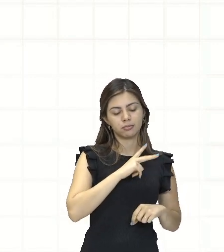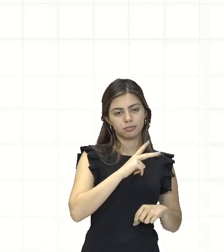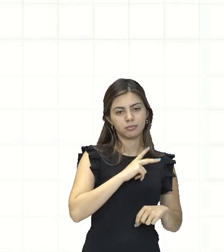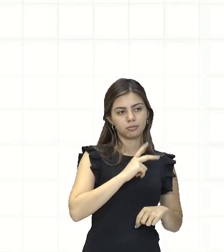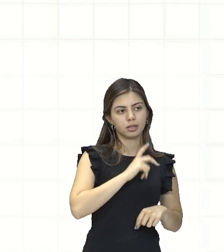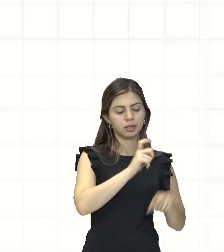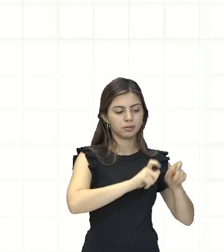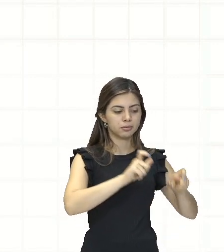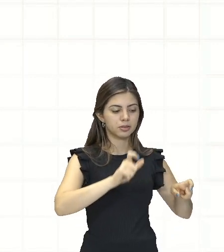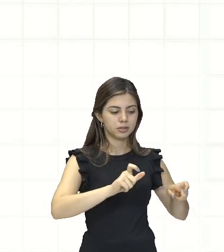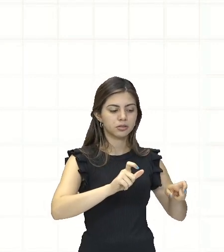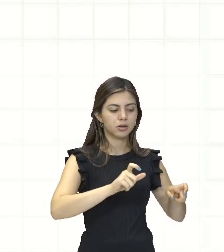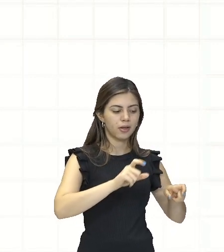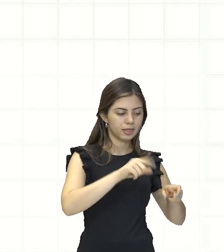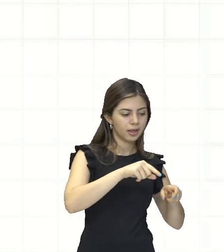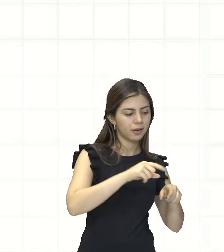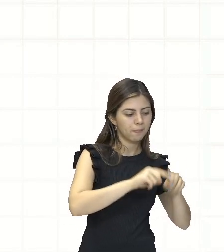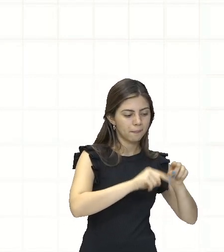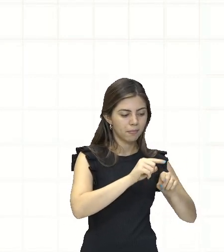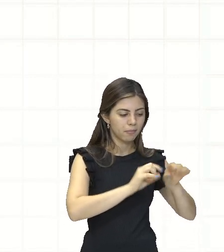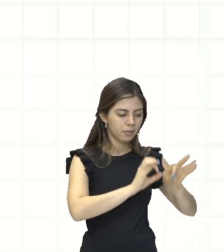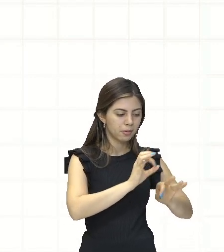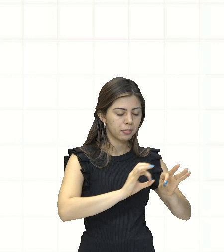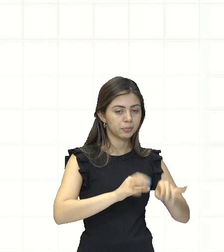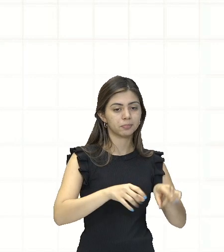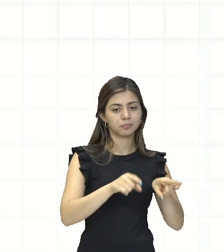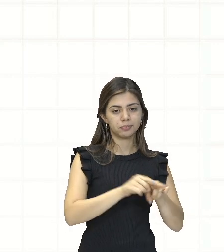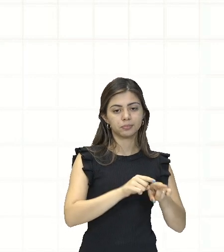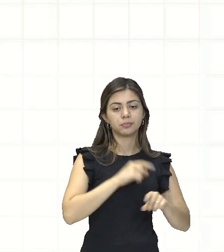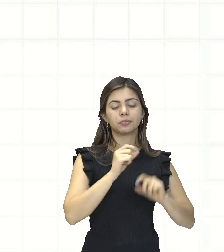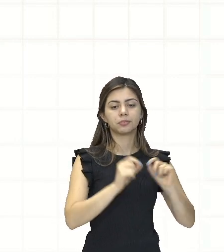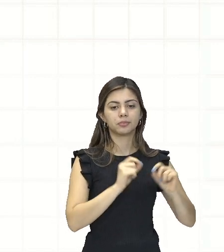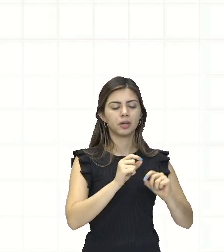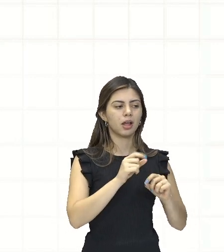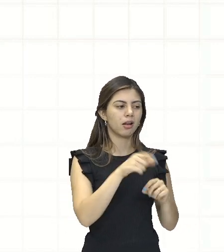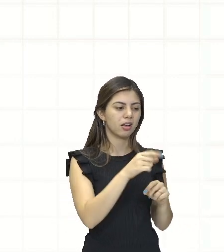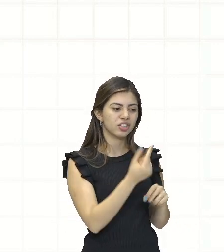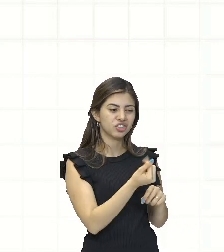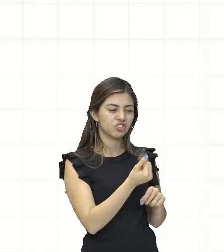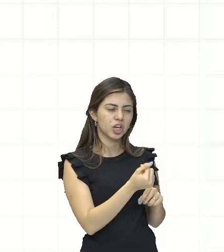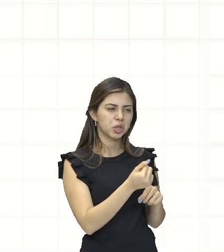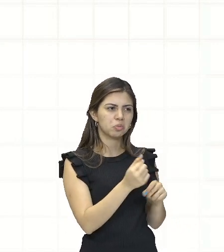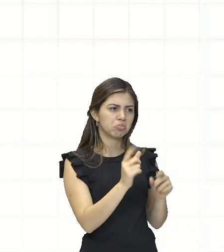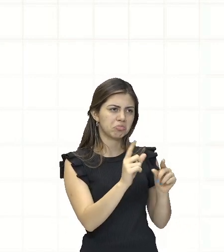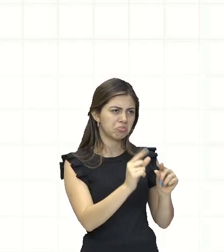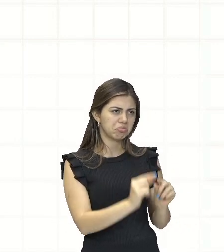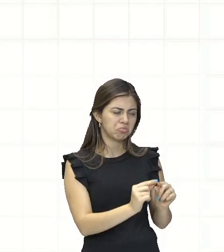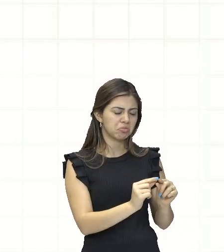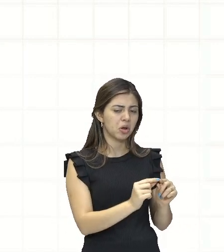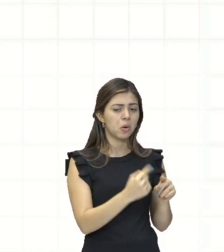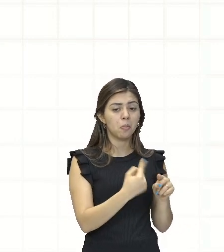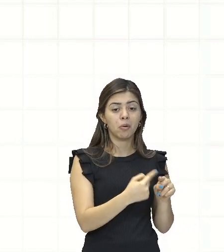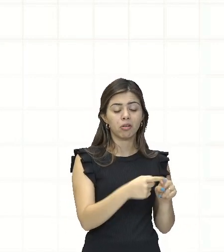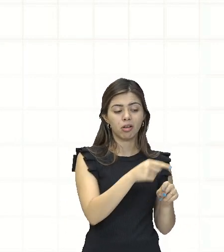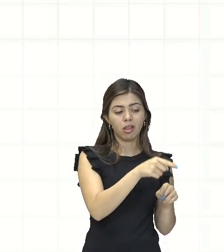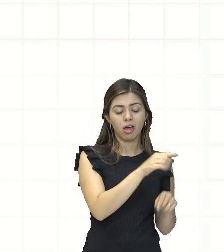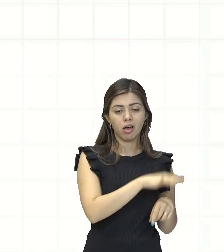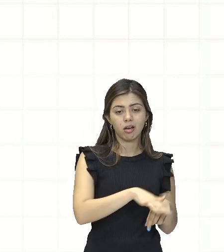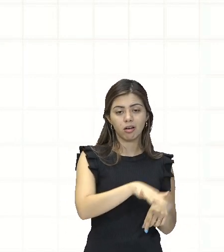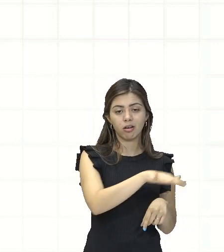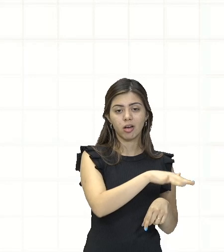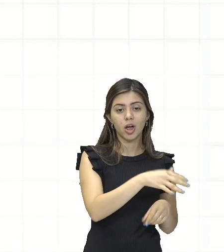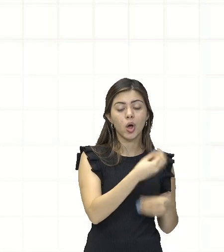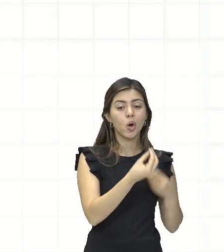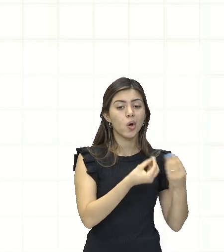de exclusividade. E também haverá pouco uso de moedas. Por quê? Porque a economia desse